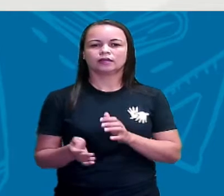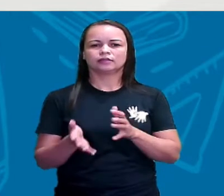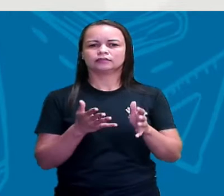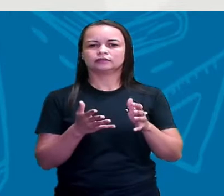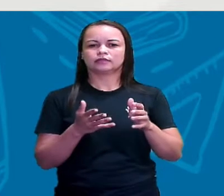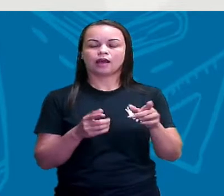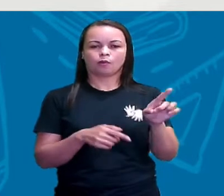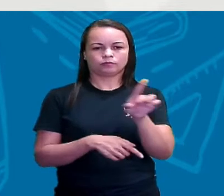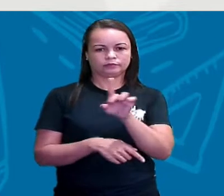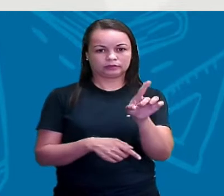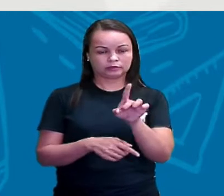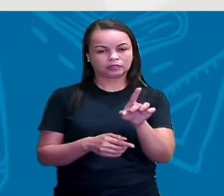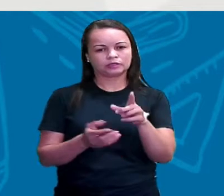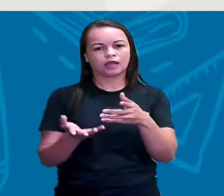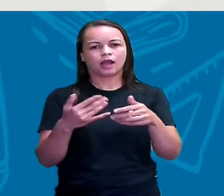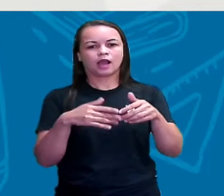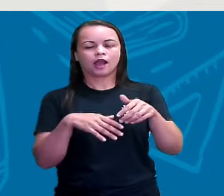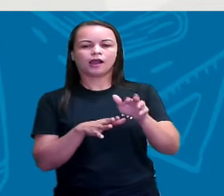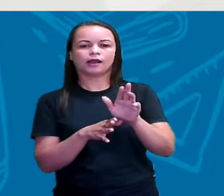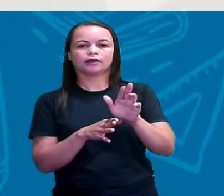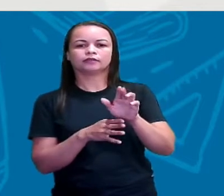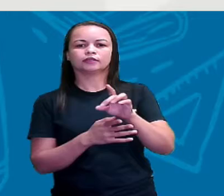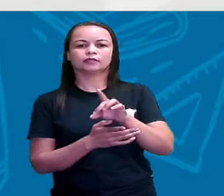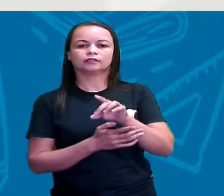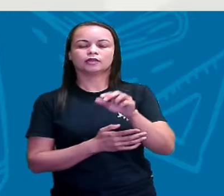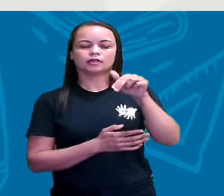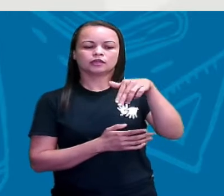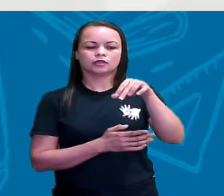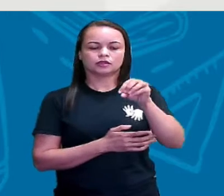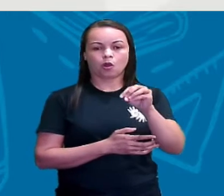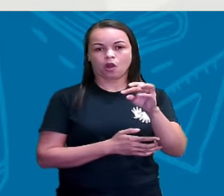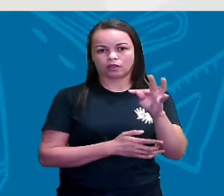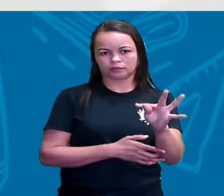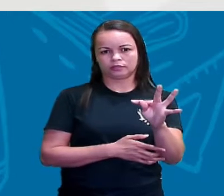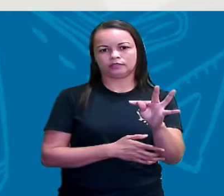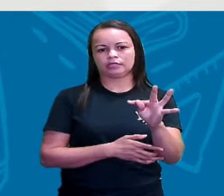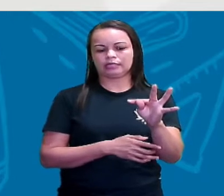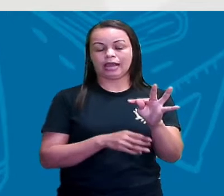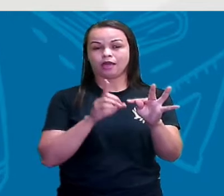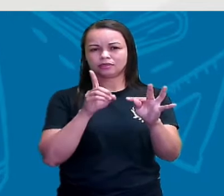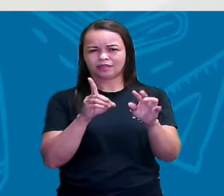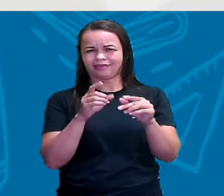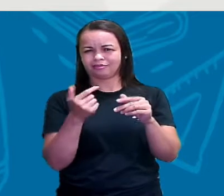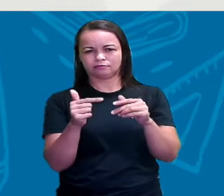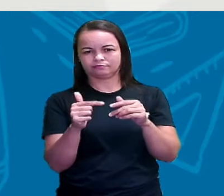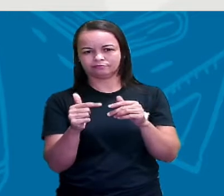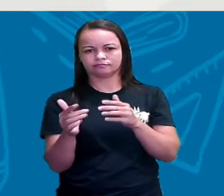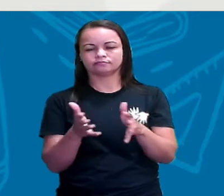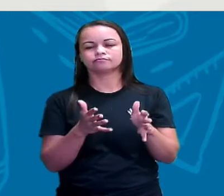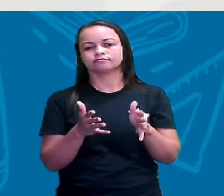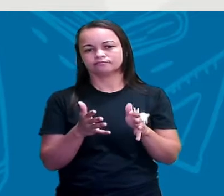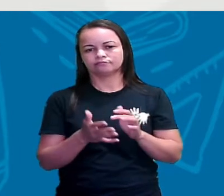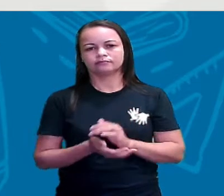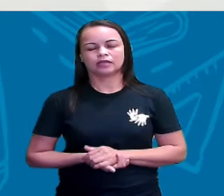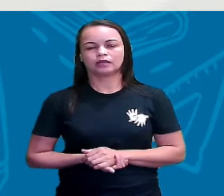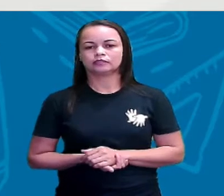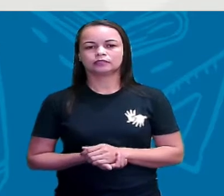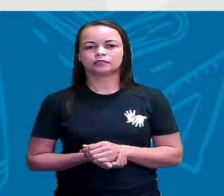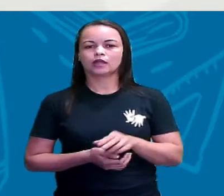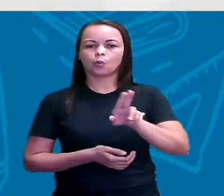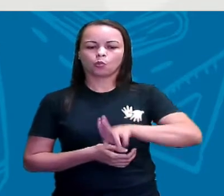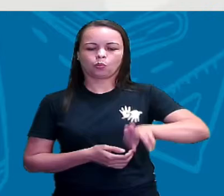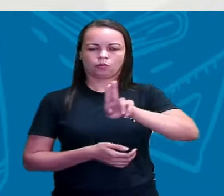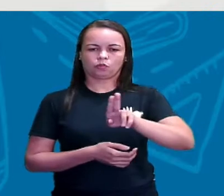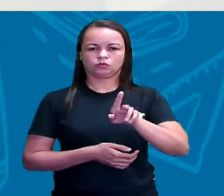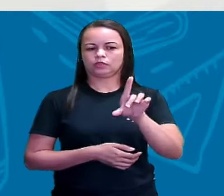Na negativa, I did not dance. Não tem o D mais. Então, na negativa, você não